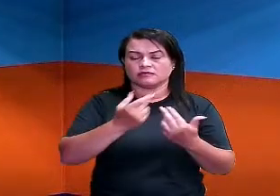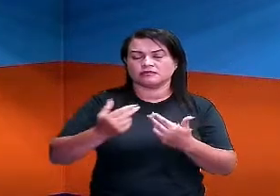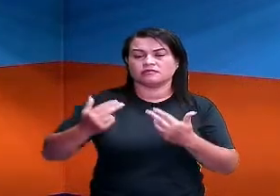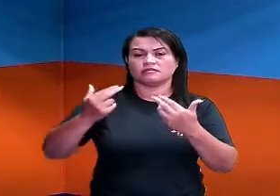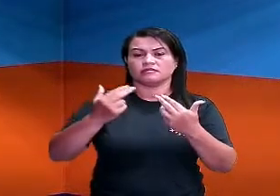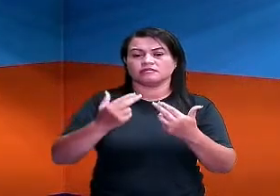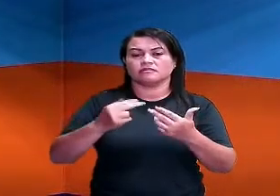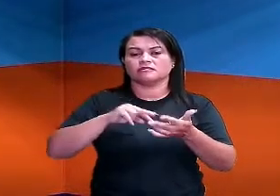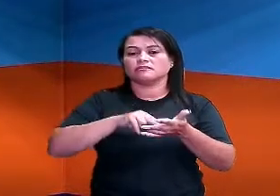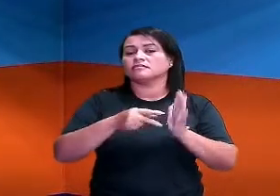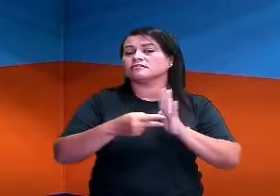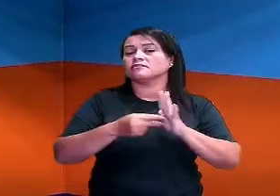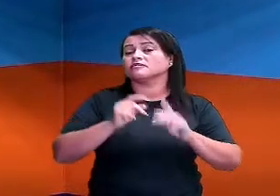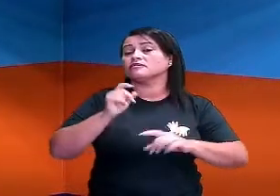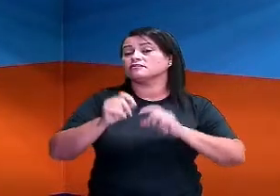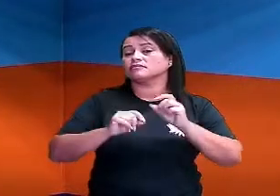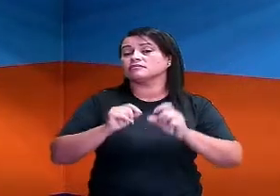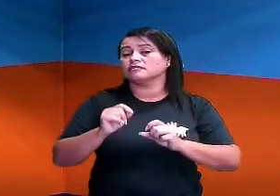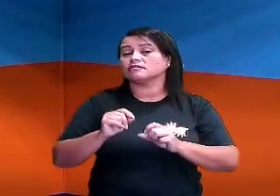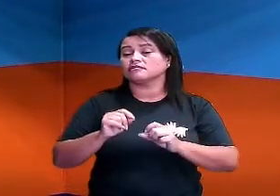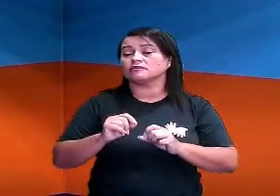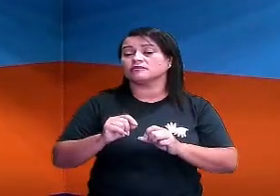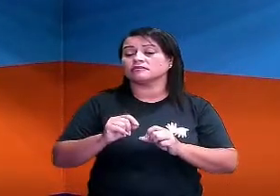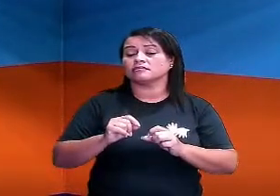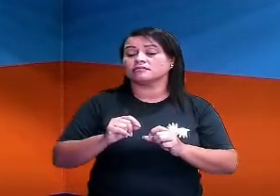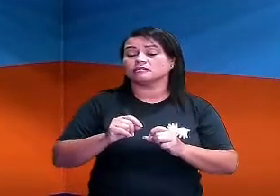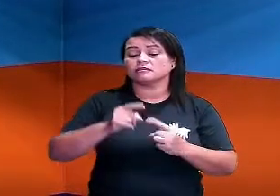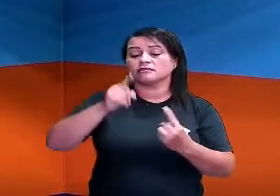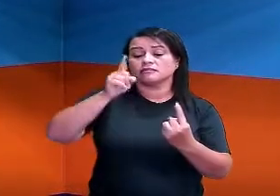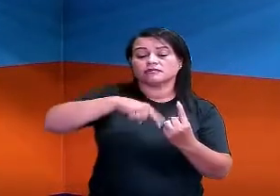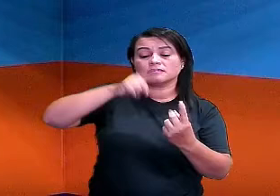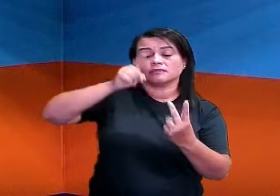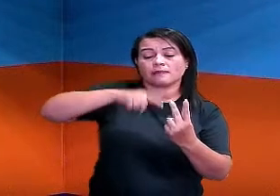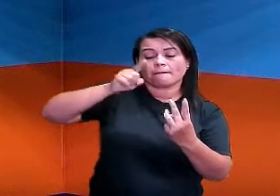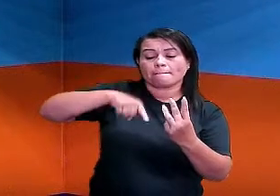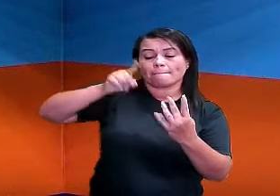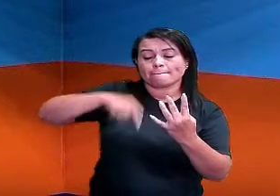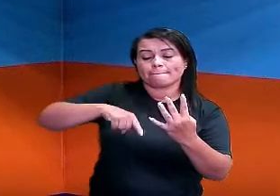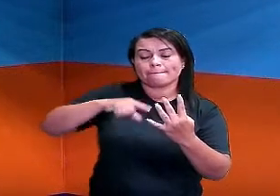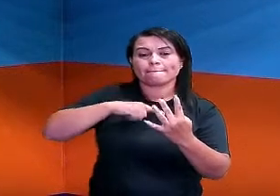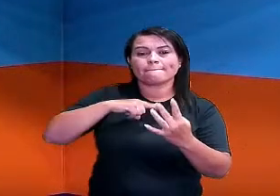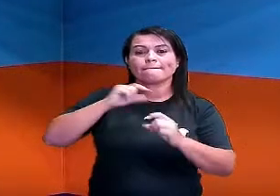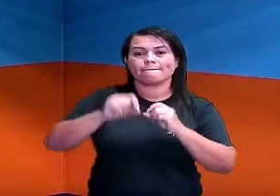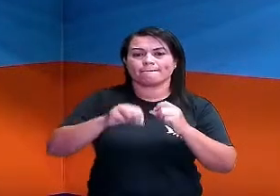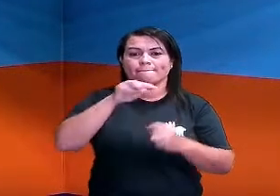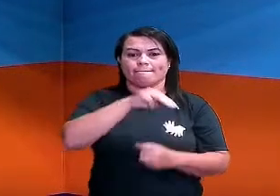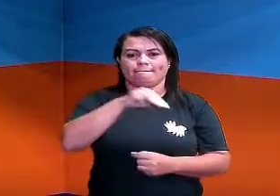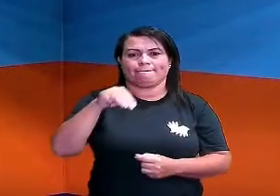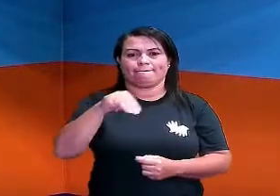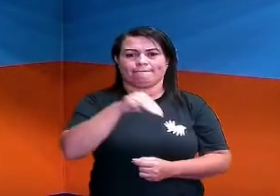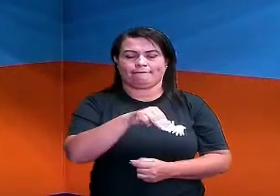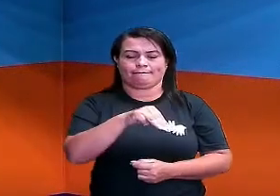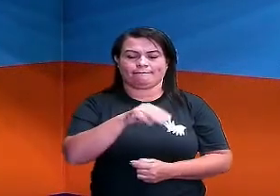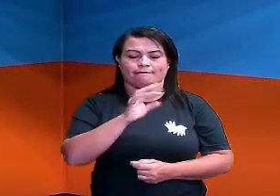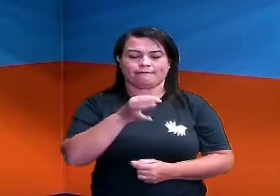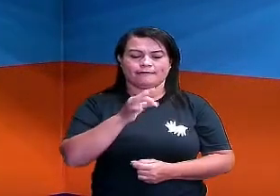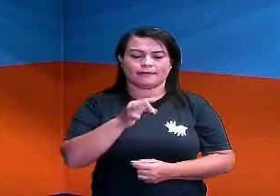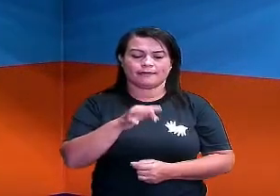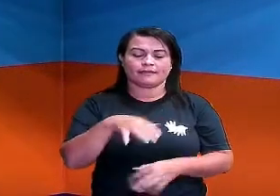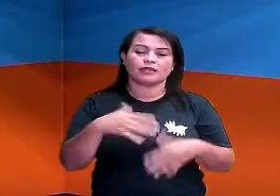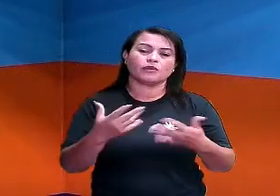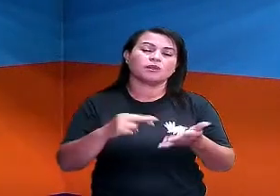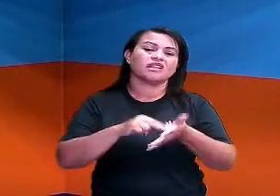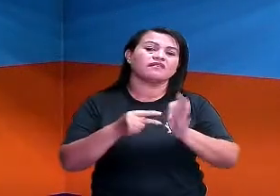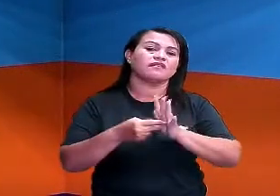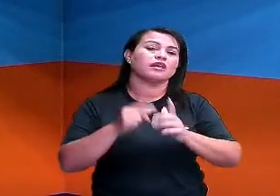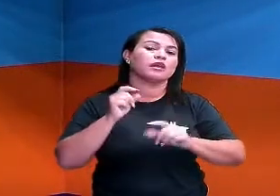isso significa que cada parte desse tracinho a gente chama de milímetro, tá? E aí, isso